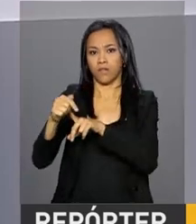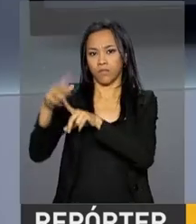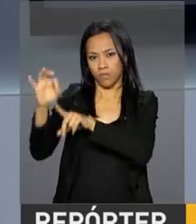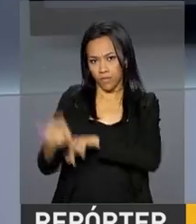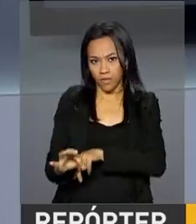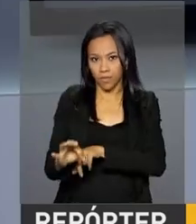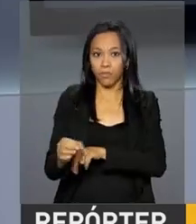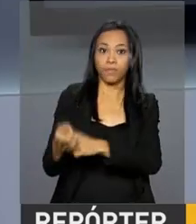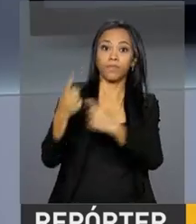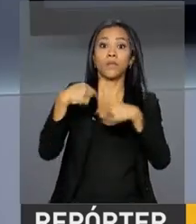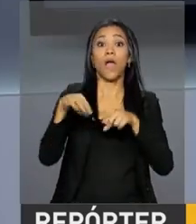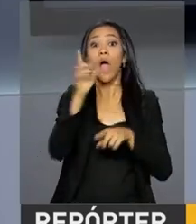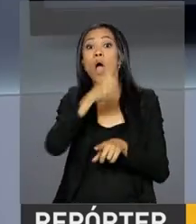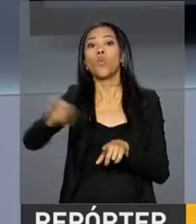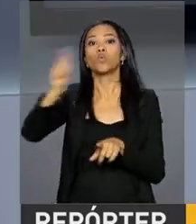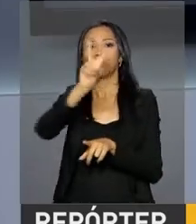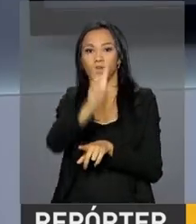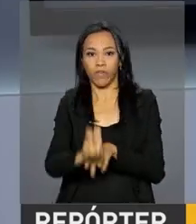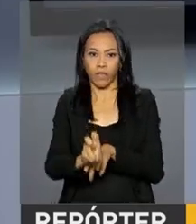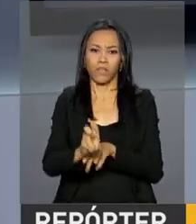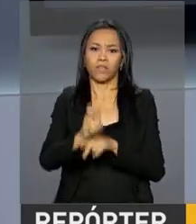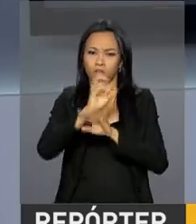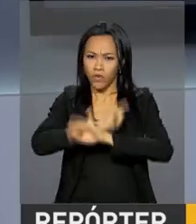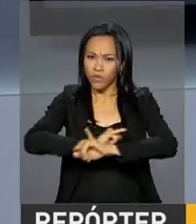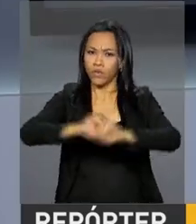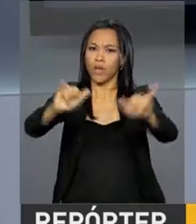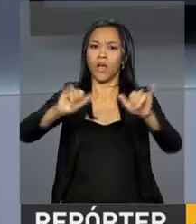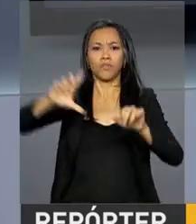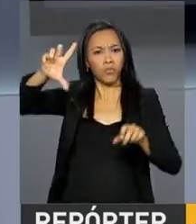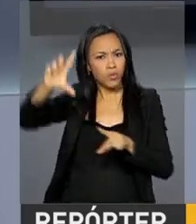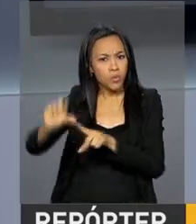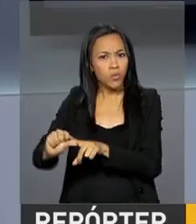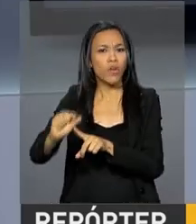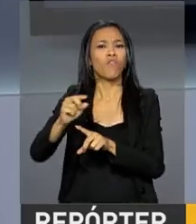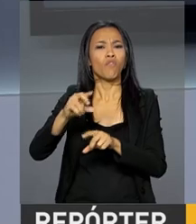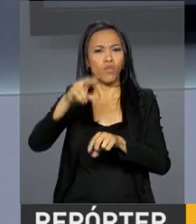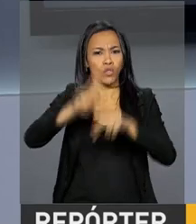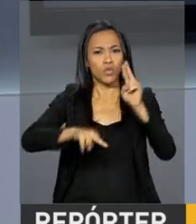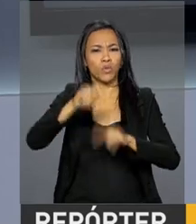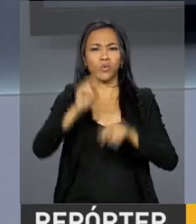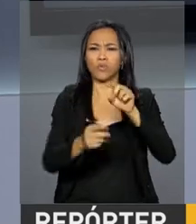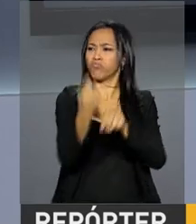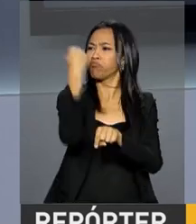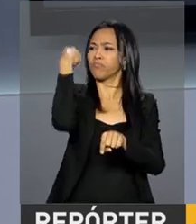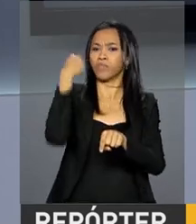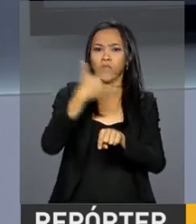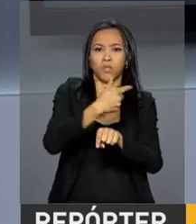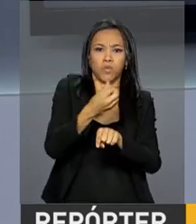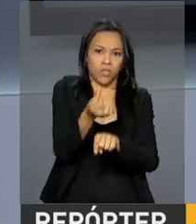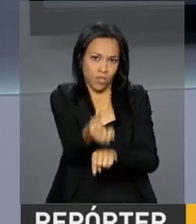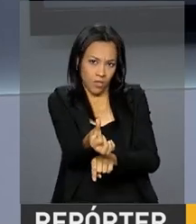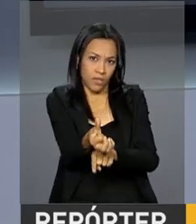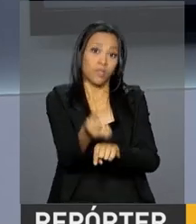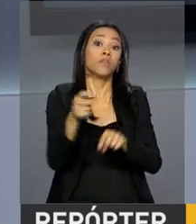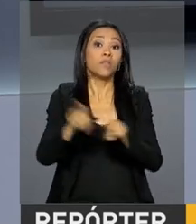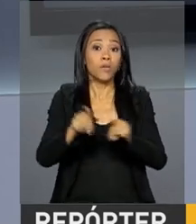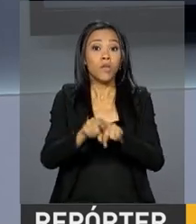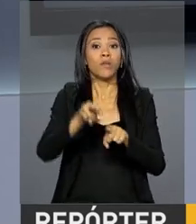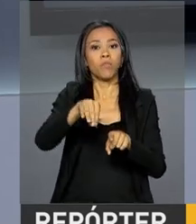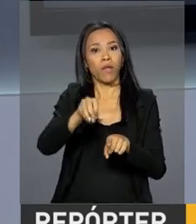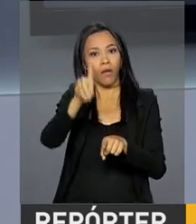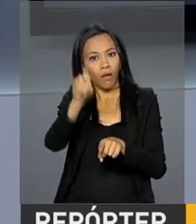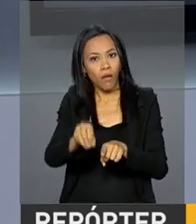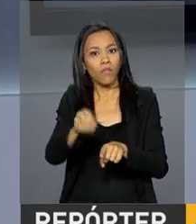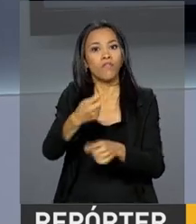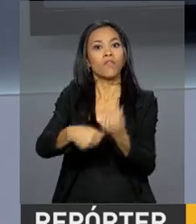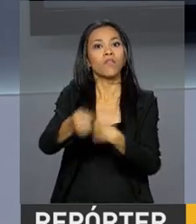0,07%. A última vez que o índice registrou deflação foi em junho de 2006. E o mercado financeiro também reduziu,